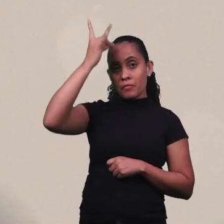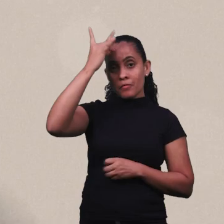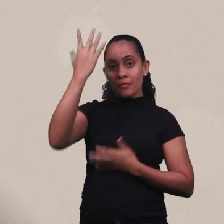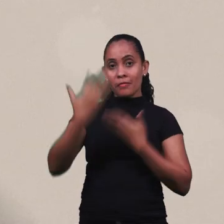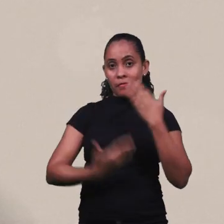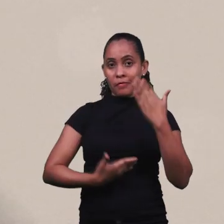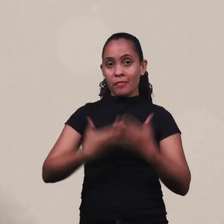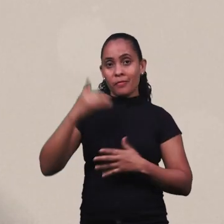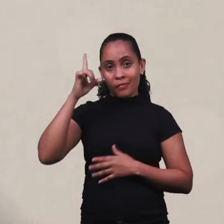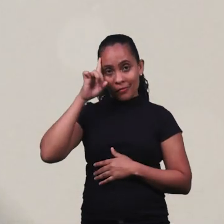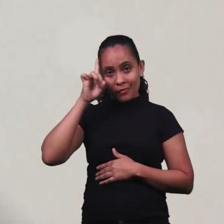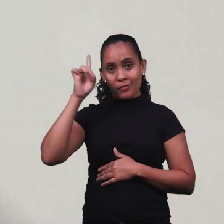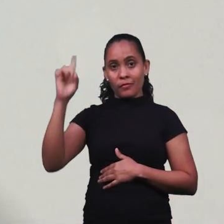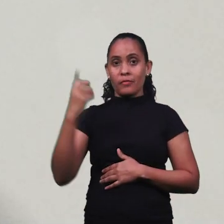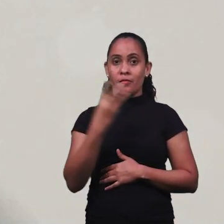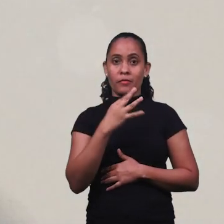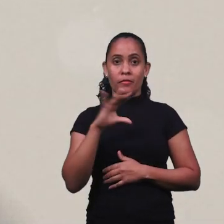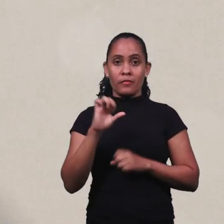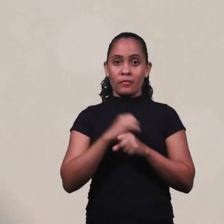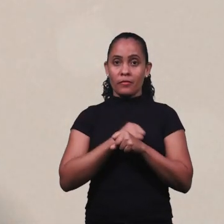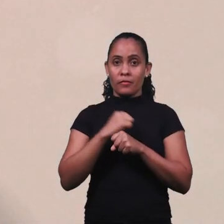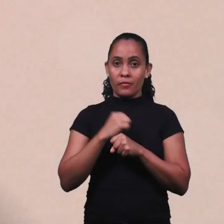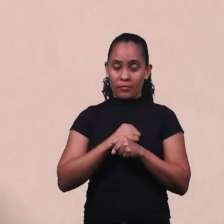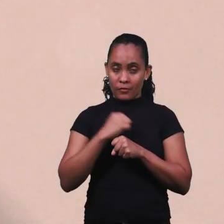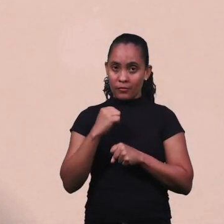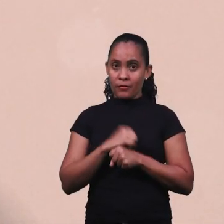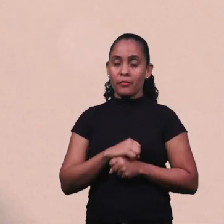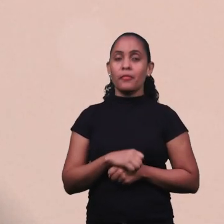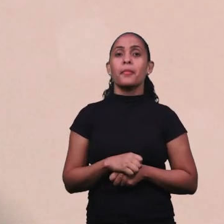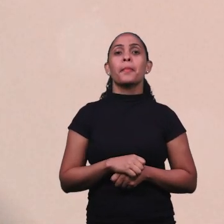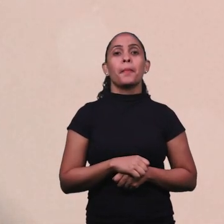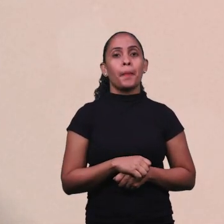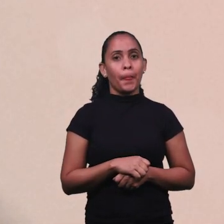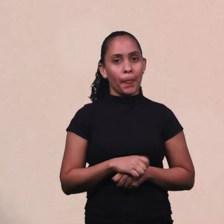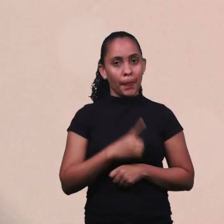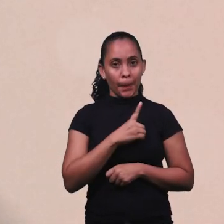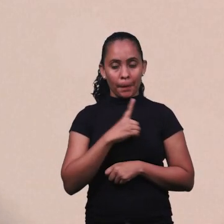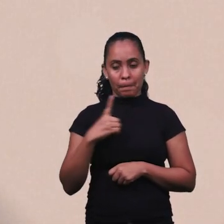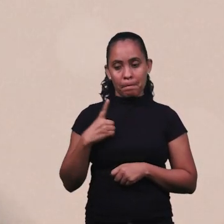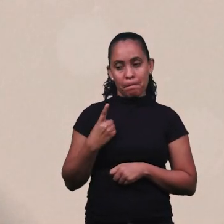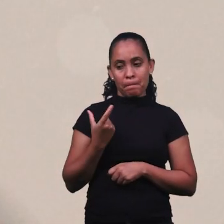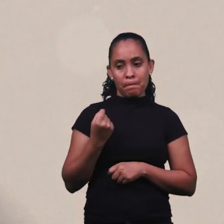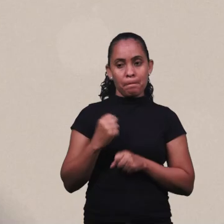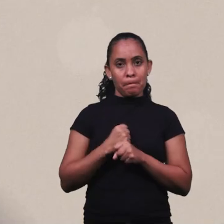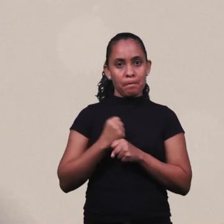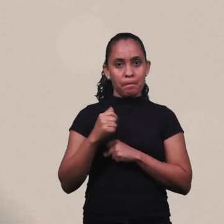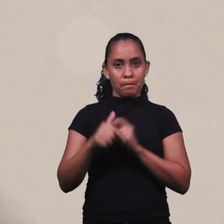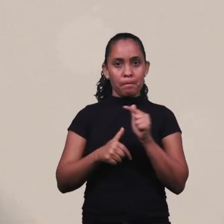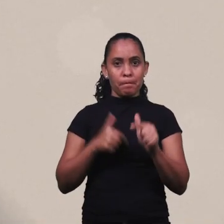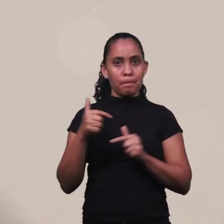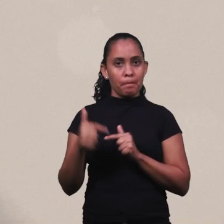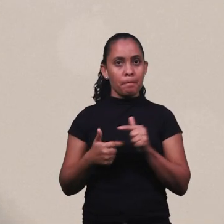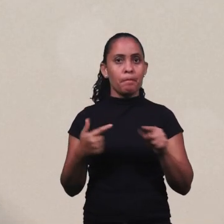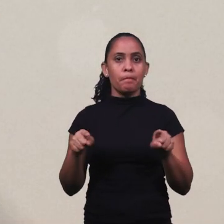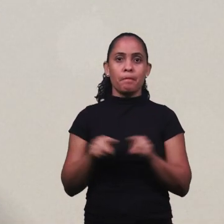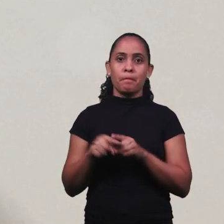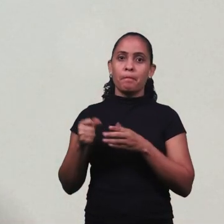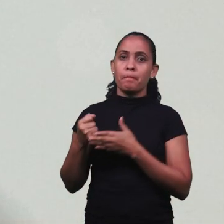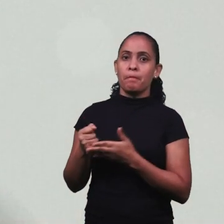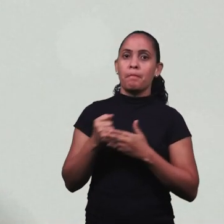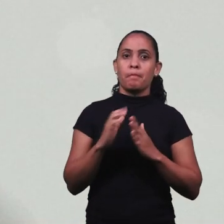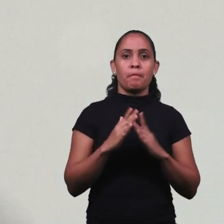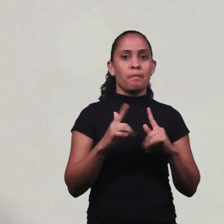servindo ao Senhor há 30 anos e como diácono estou há 20 anos. Participei em assistência de